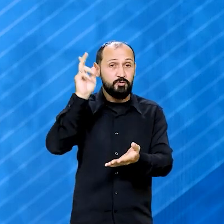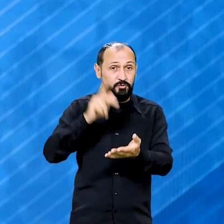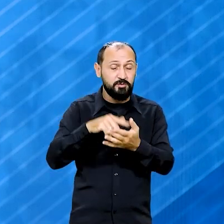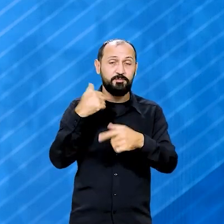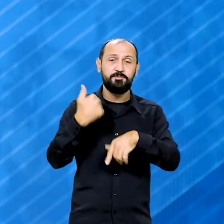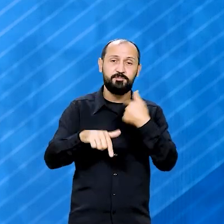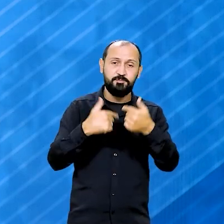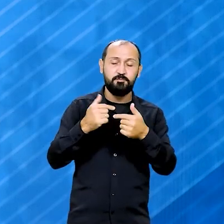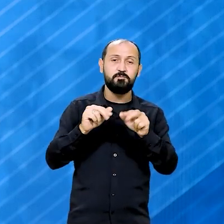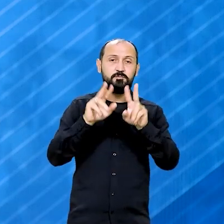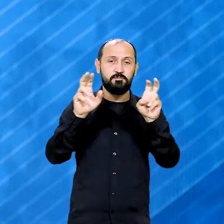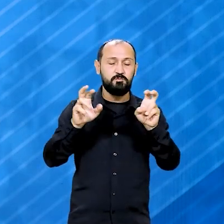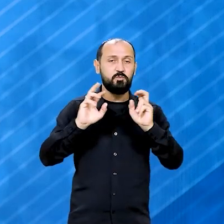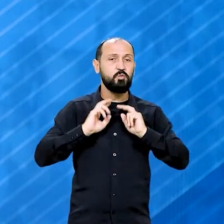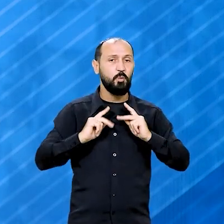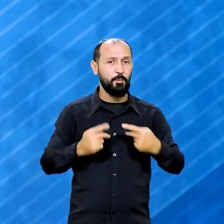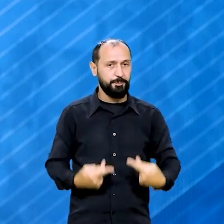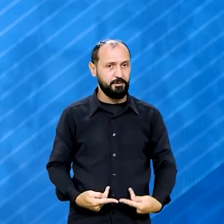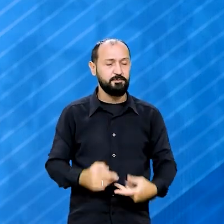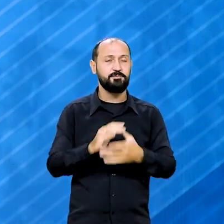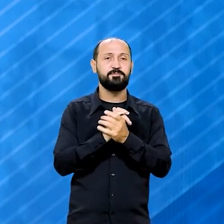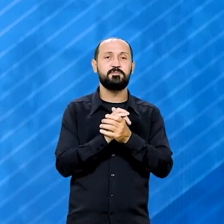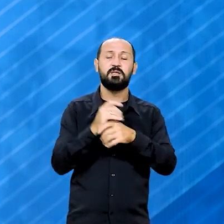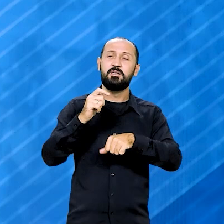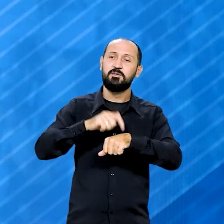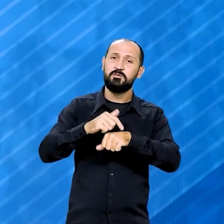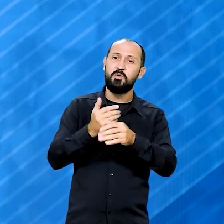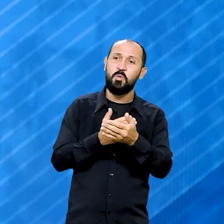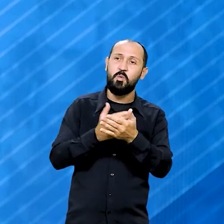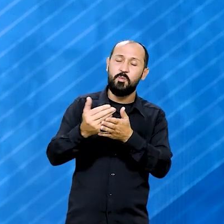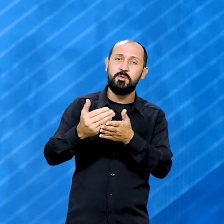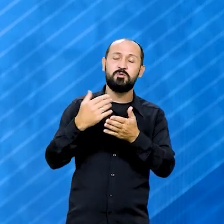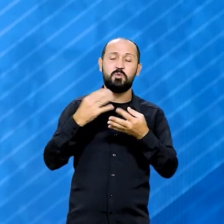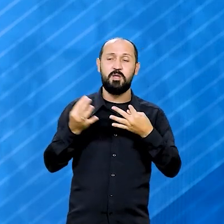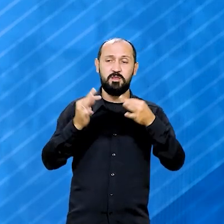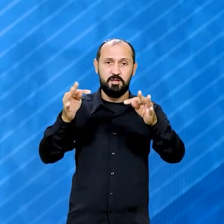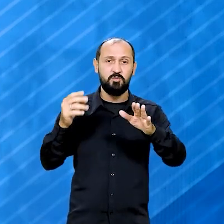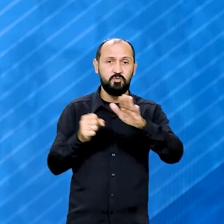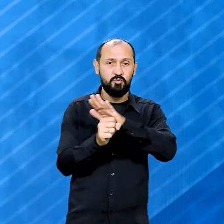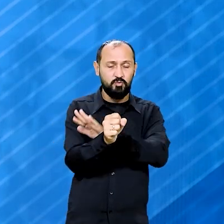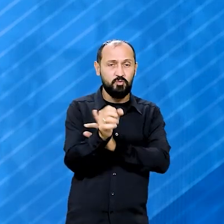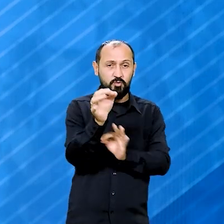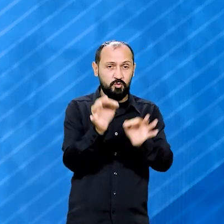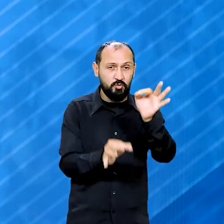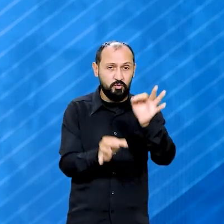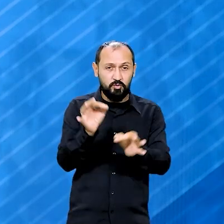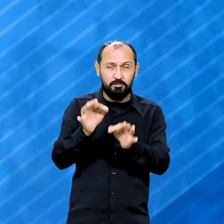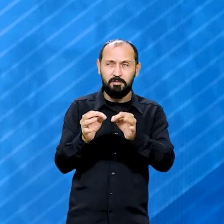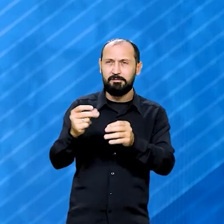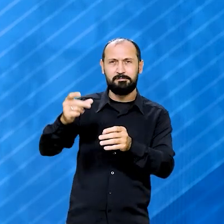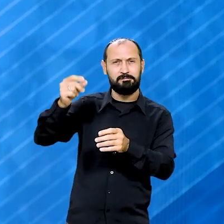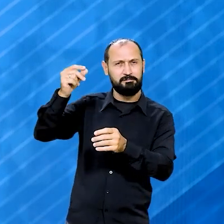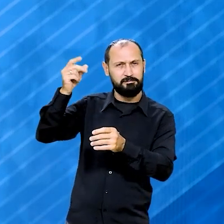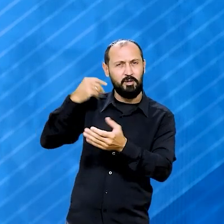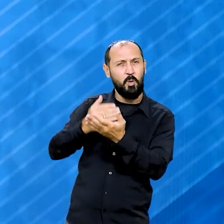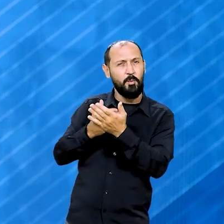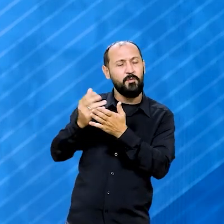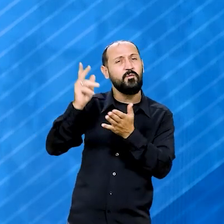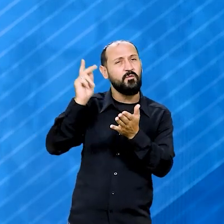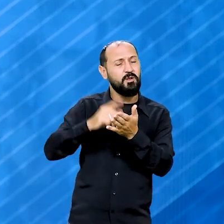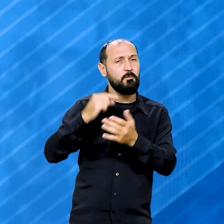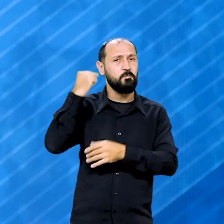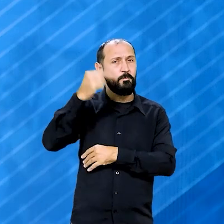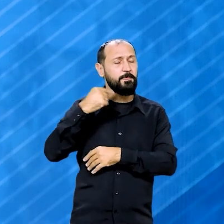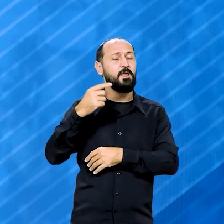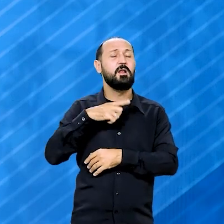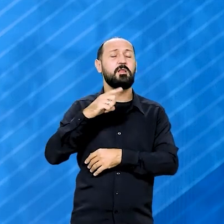Porque na realidade, a gente trabalha na área humana. Quando a gente começou a inserção da tecnologia no meio jurídico, que começou há muito tempo,